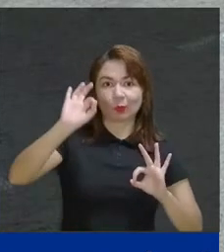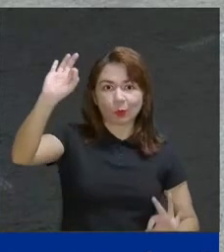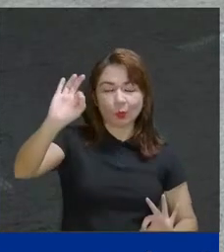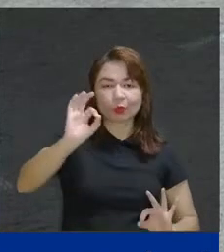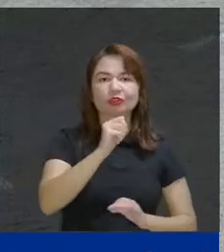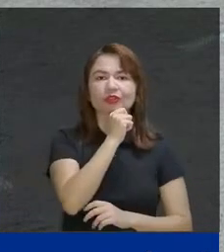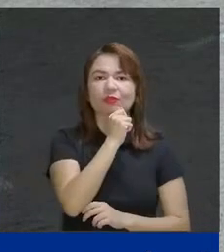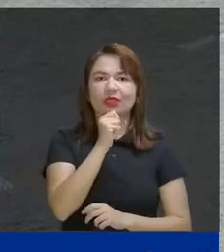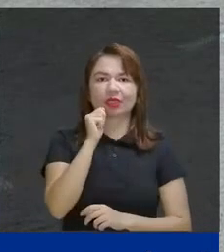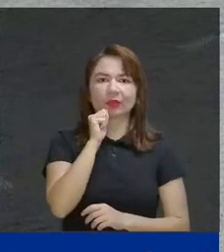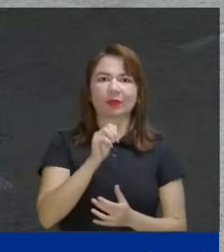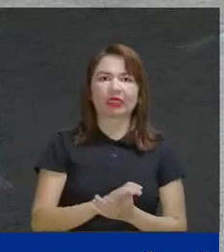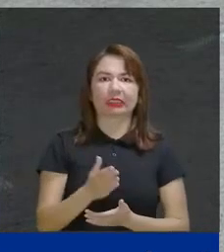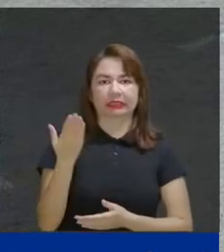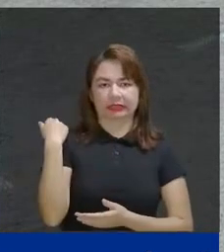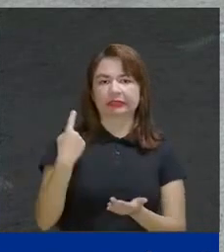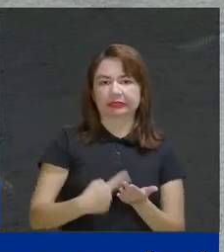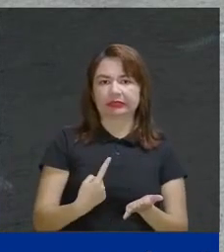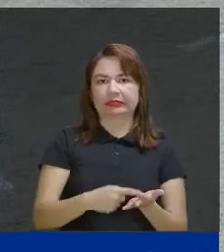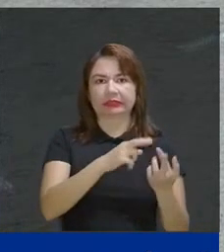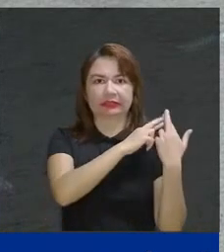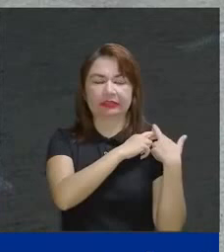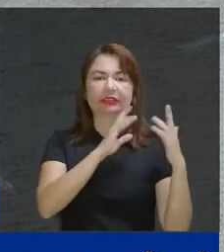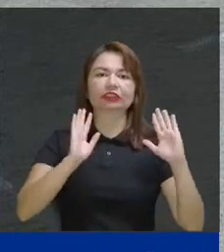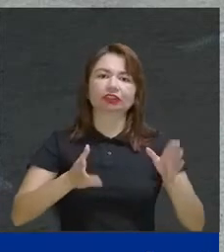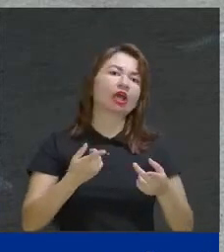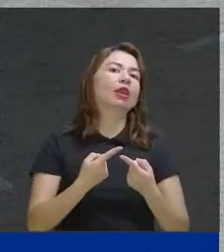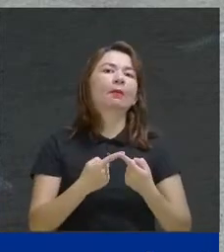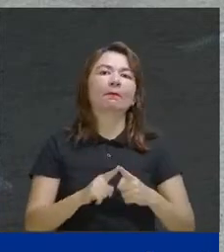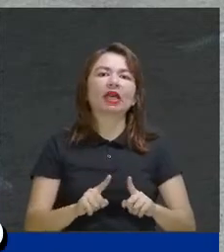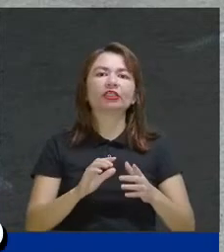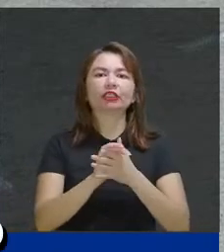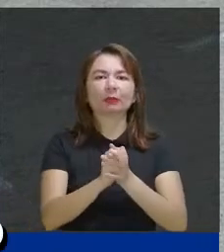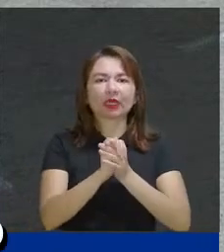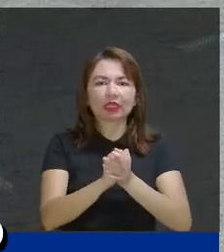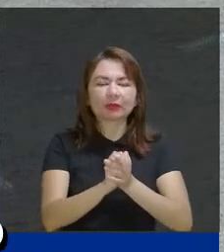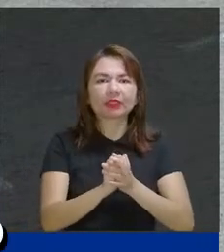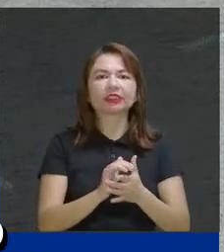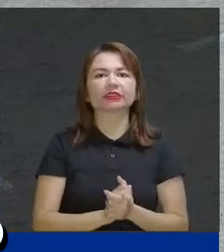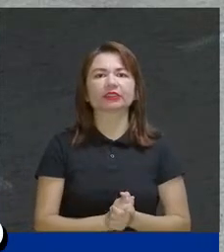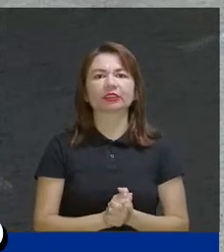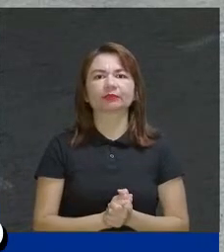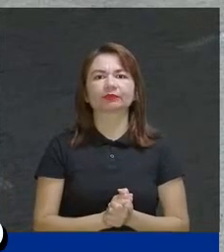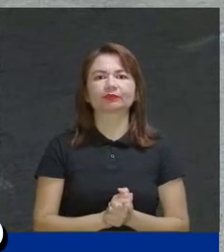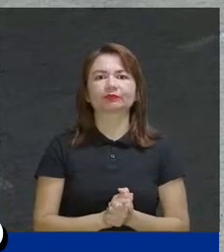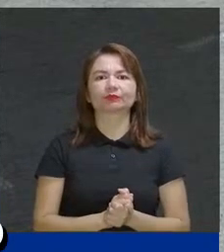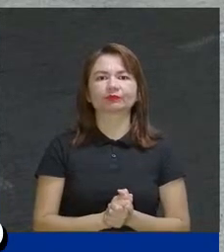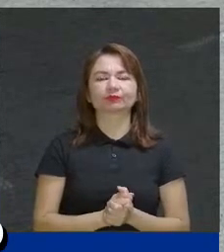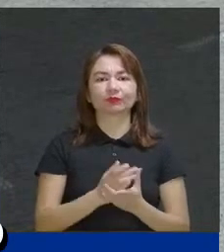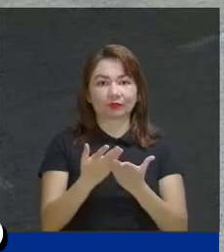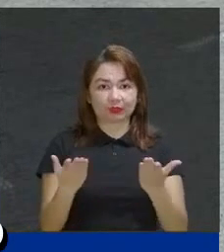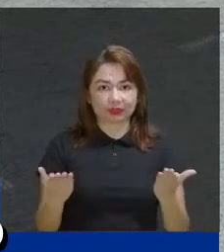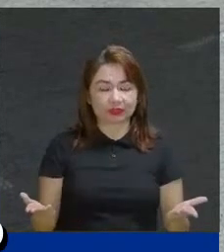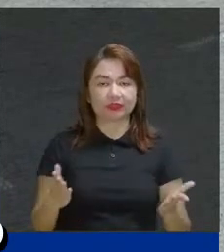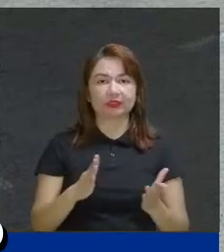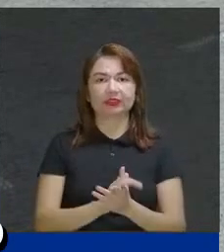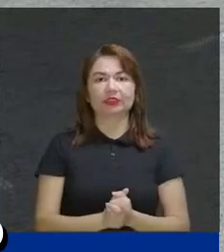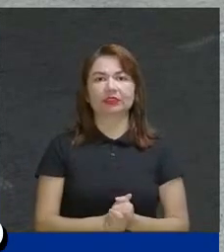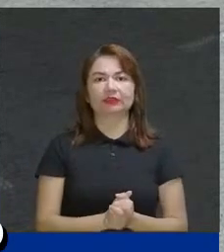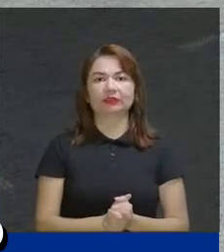tinha assumido o compromisso anteriormente, mas quero parabenizar a EGE e faço isso também